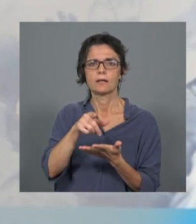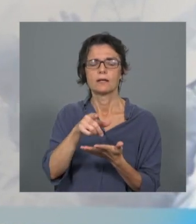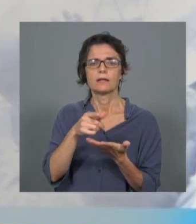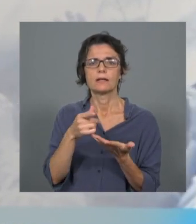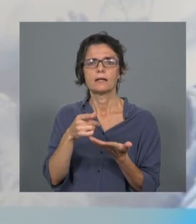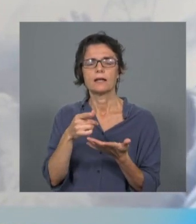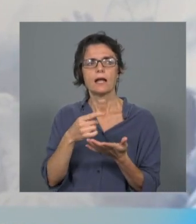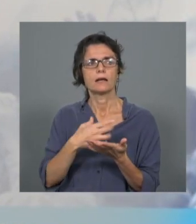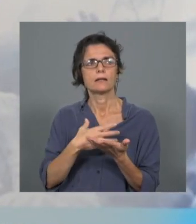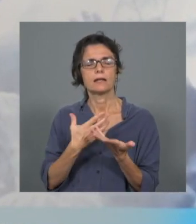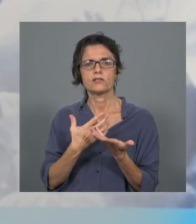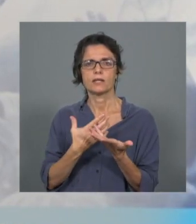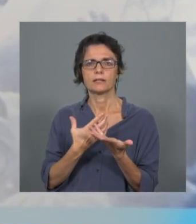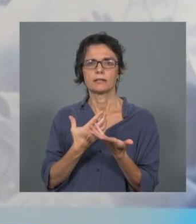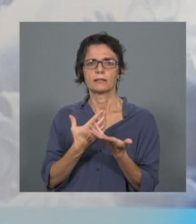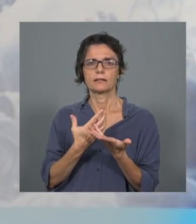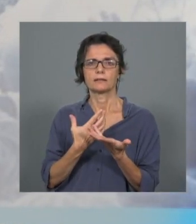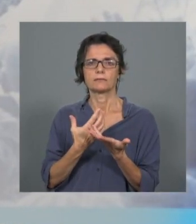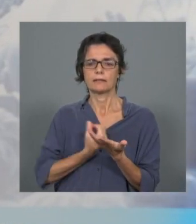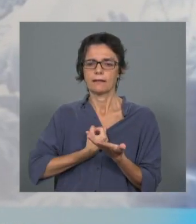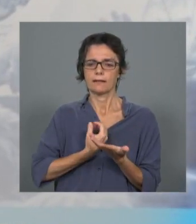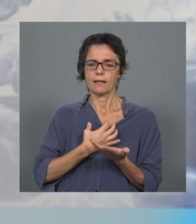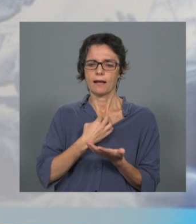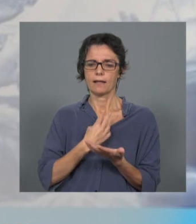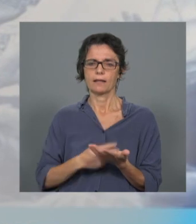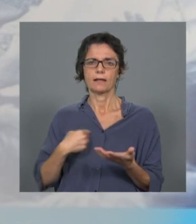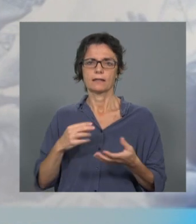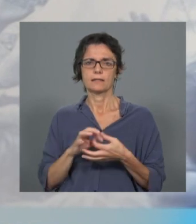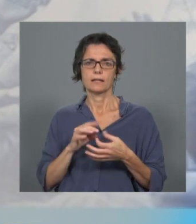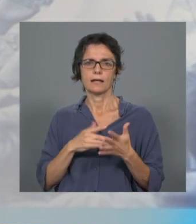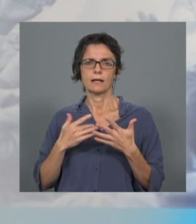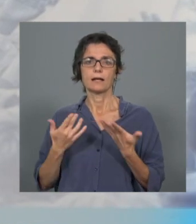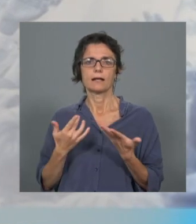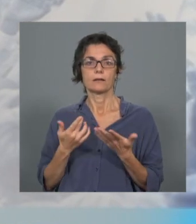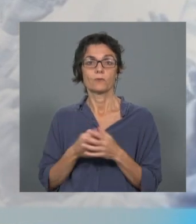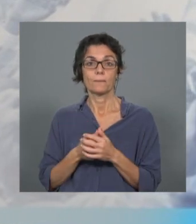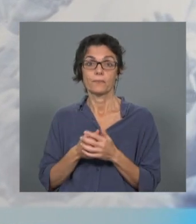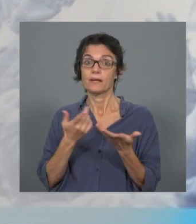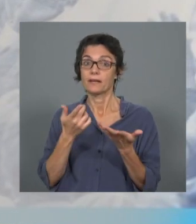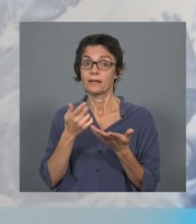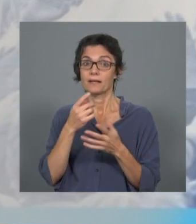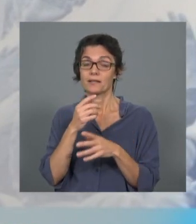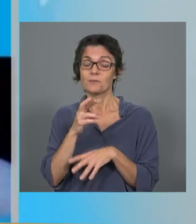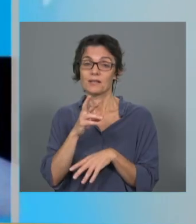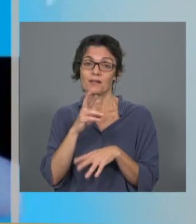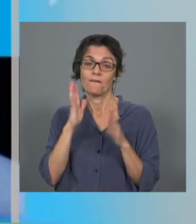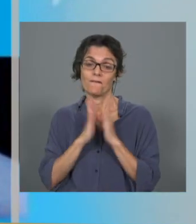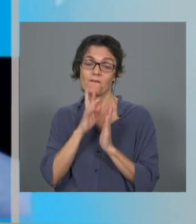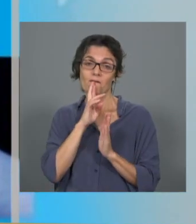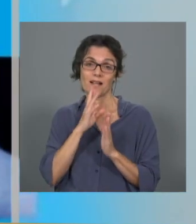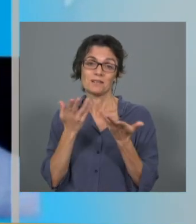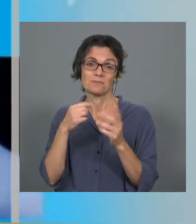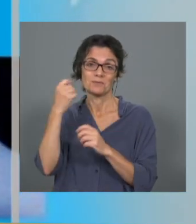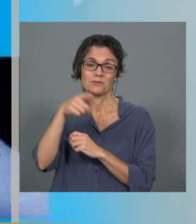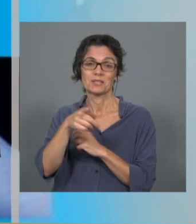desta mensagem. Fátima continua a levar as pessoas às salas de cinema. Sim, sem dúvida, é essa a